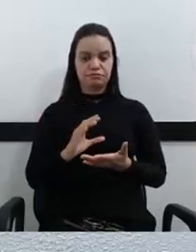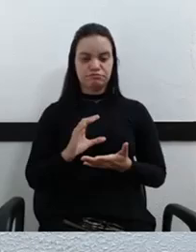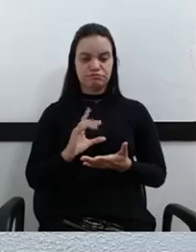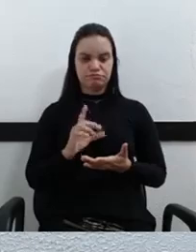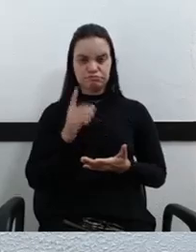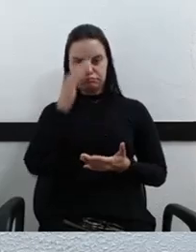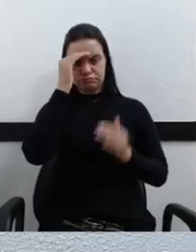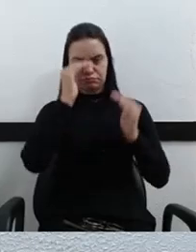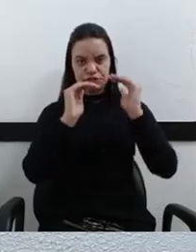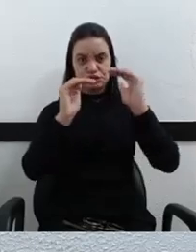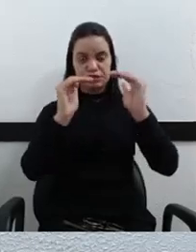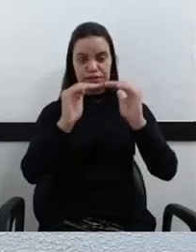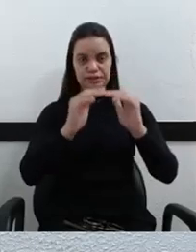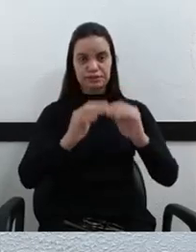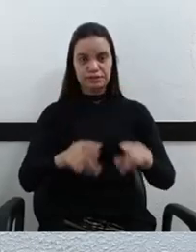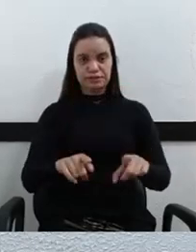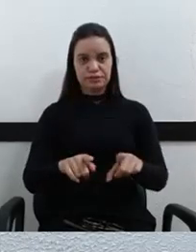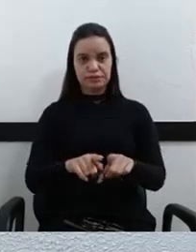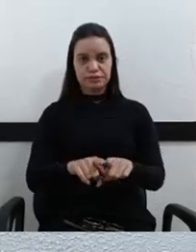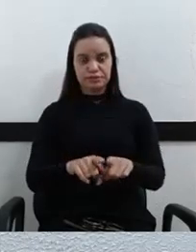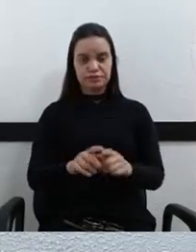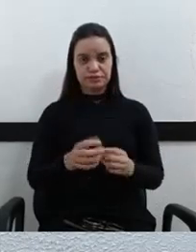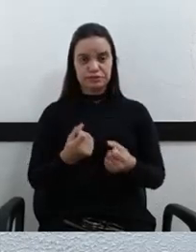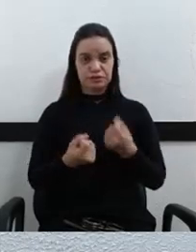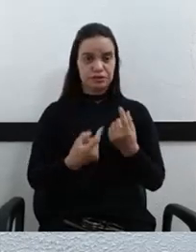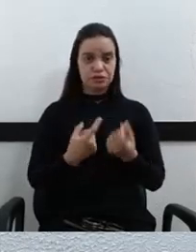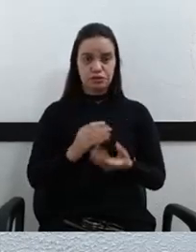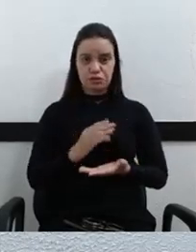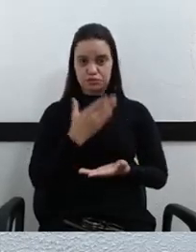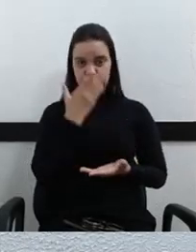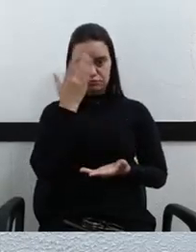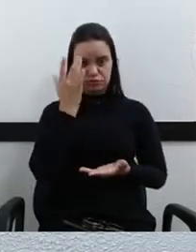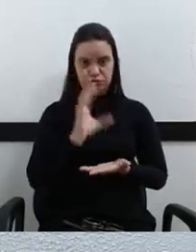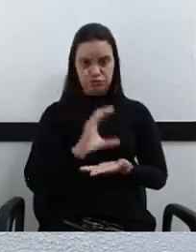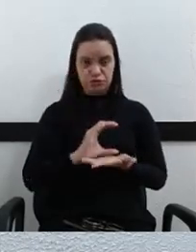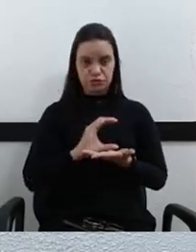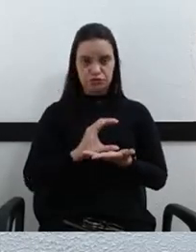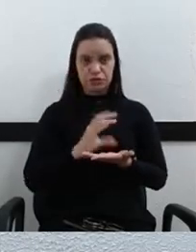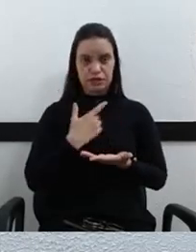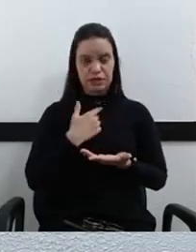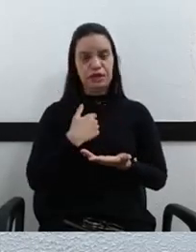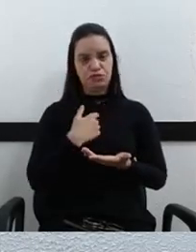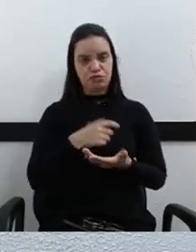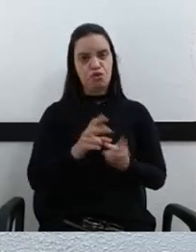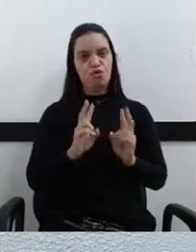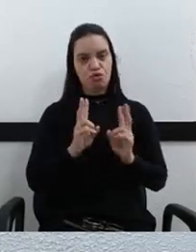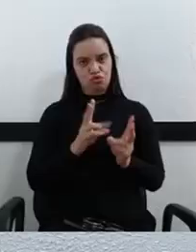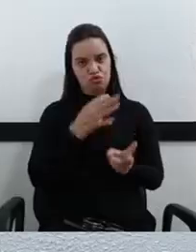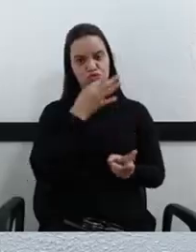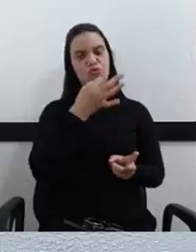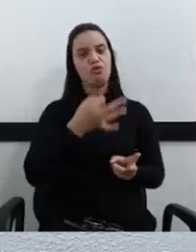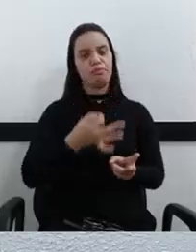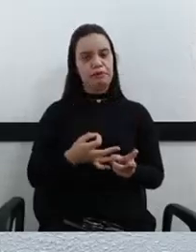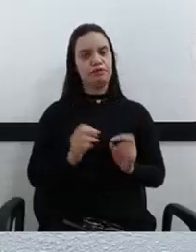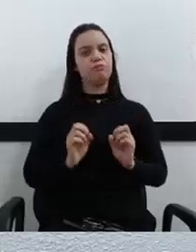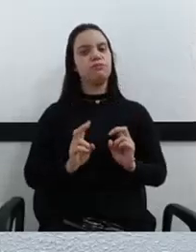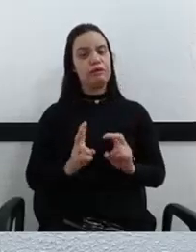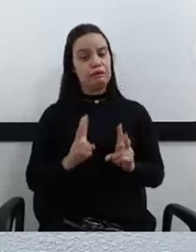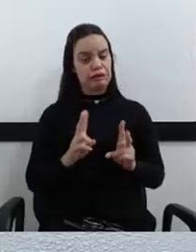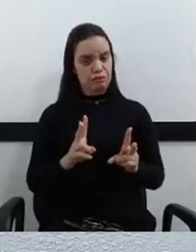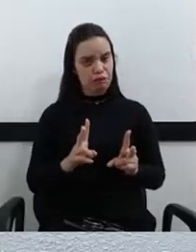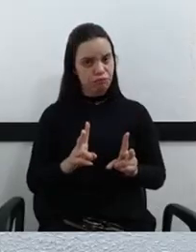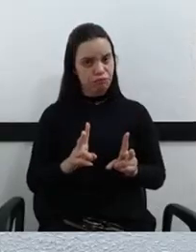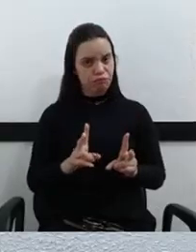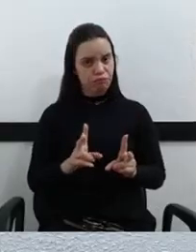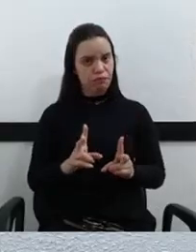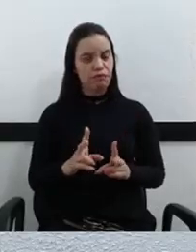com a devida vênia ao conselheiro, eu mantenho meu posicionamento no sentido de que isso não é